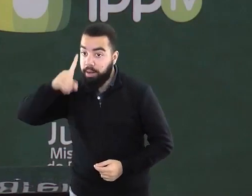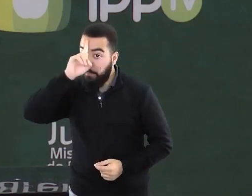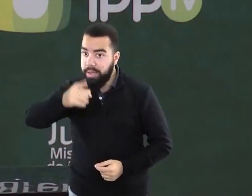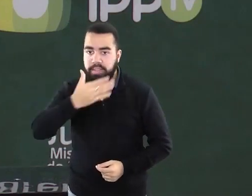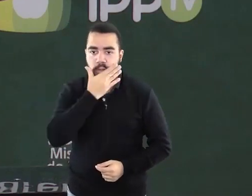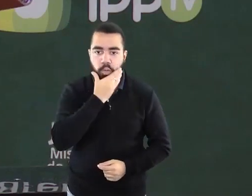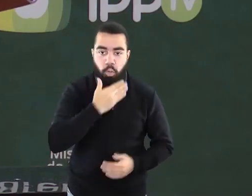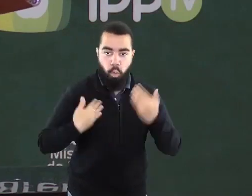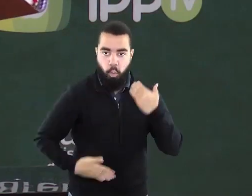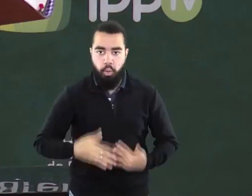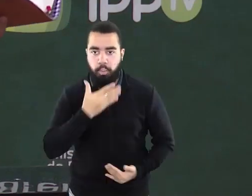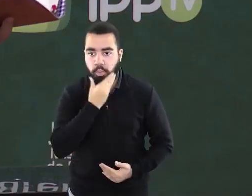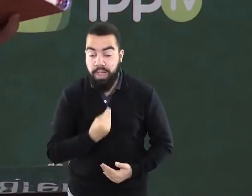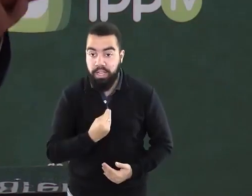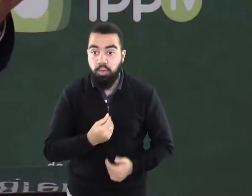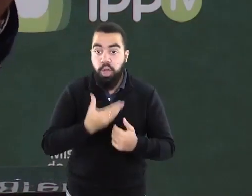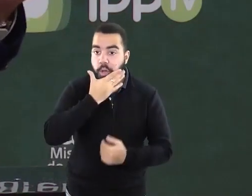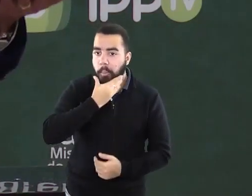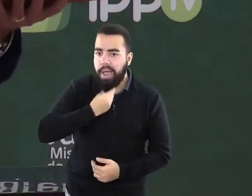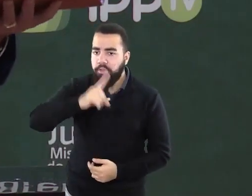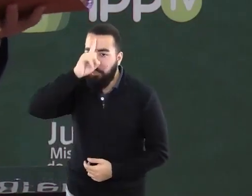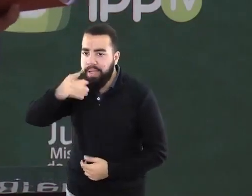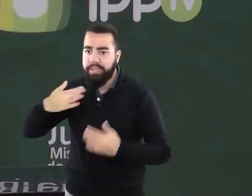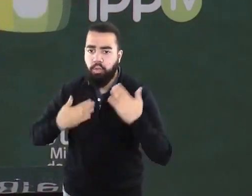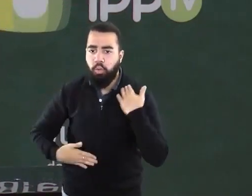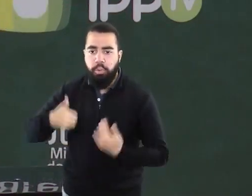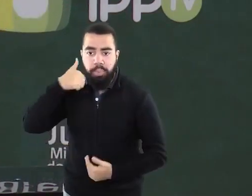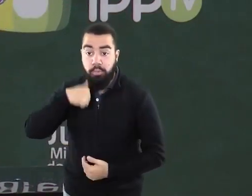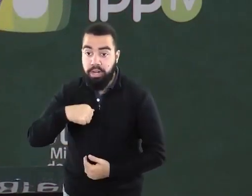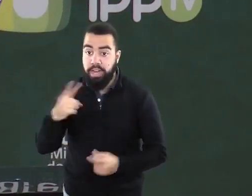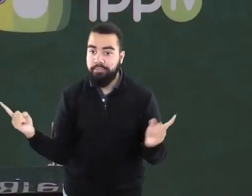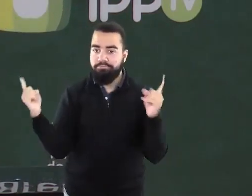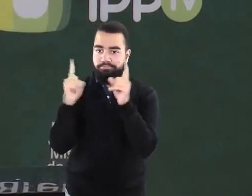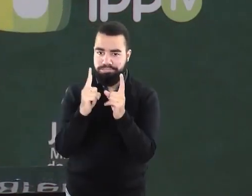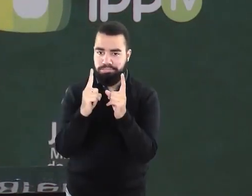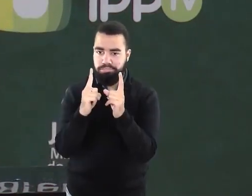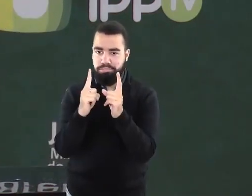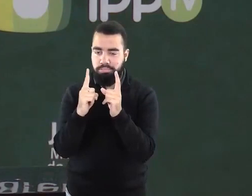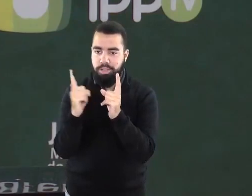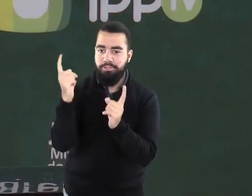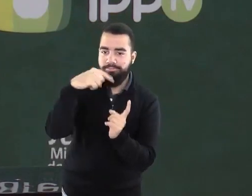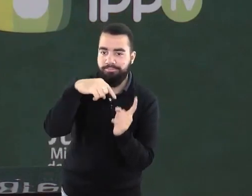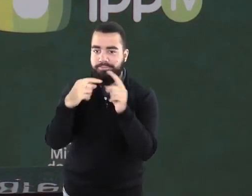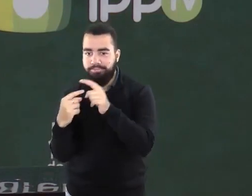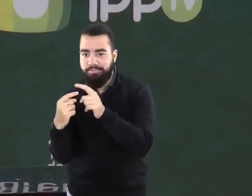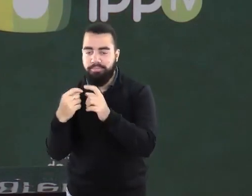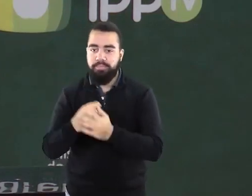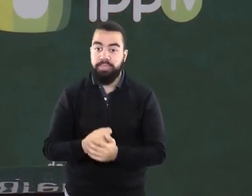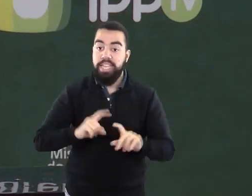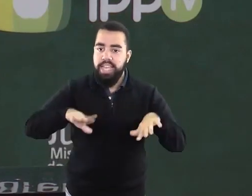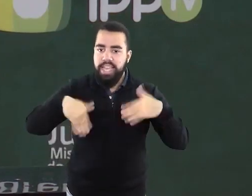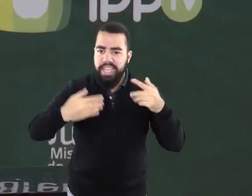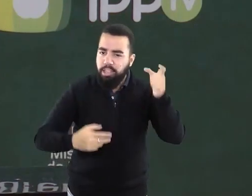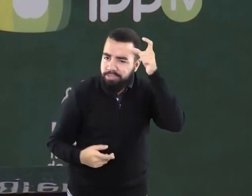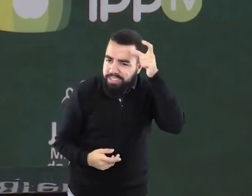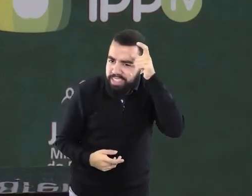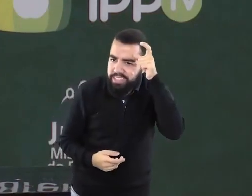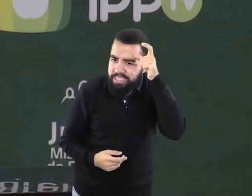salvo, talvez, por mútuo consentimento, para vos dedicares à oração e novamente vos ajuntares, para que Satanás não vos tente por causa da